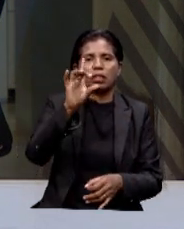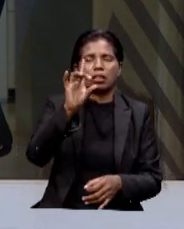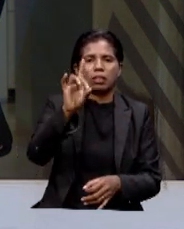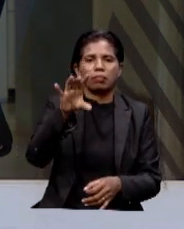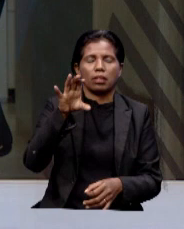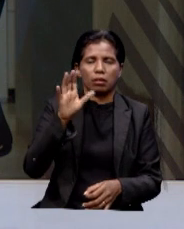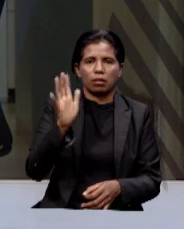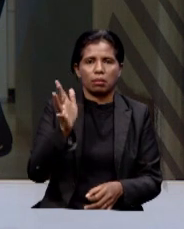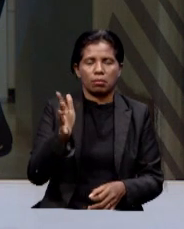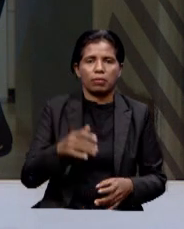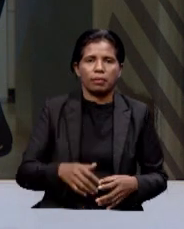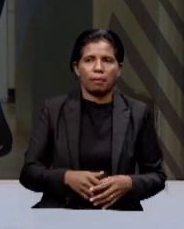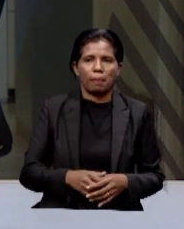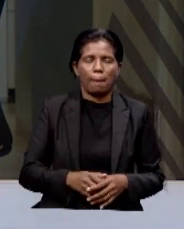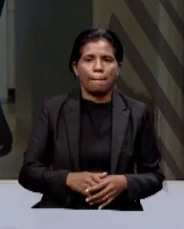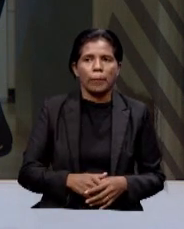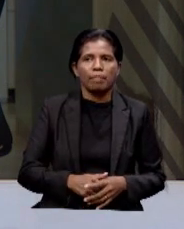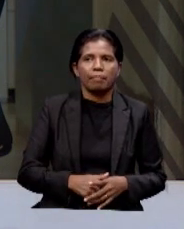Limanolo.